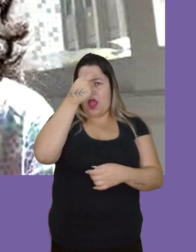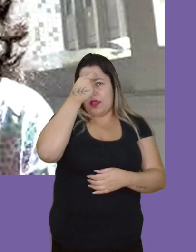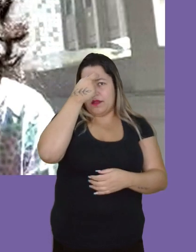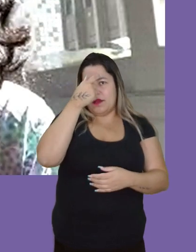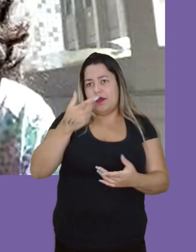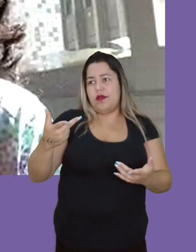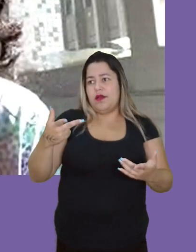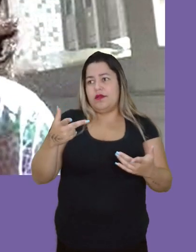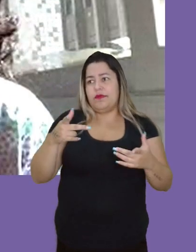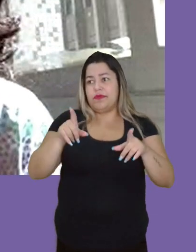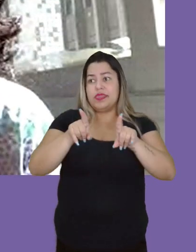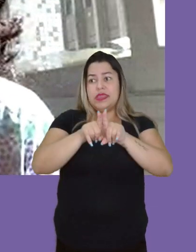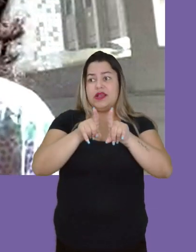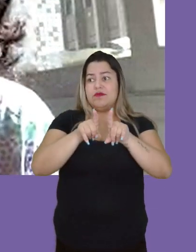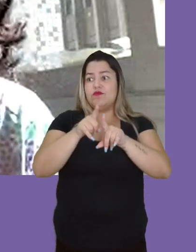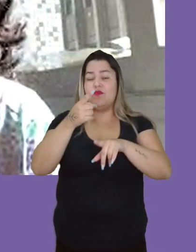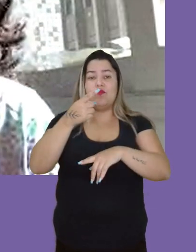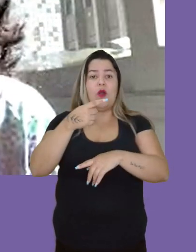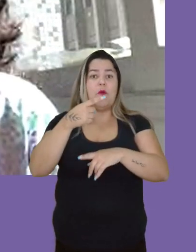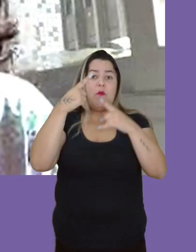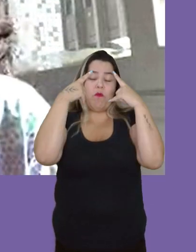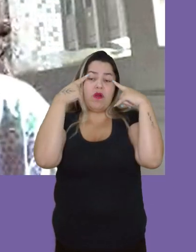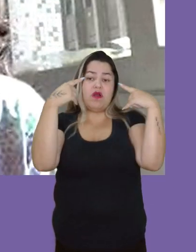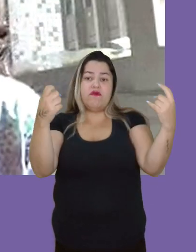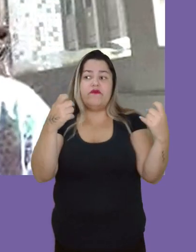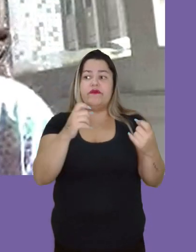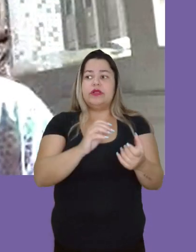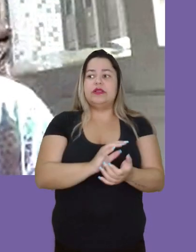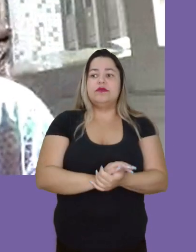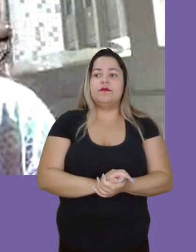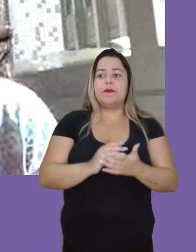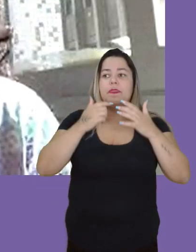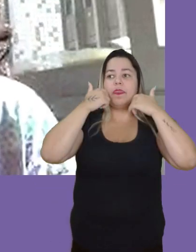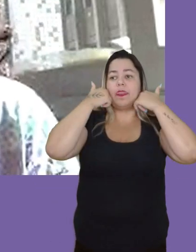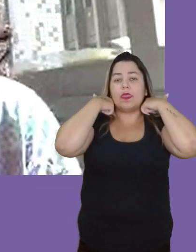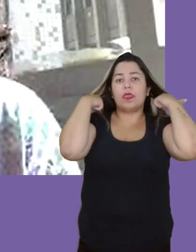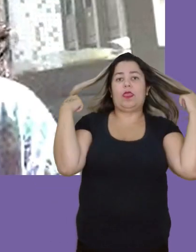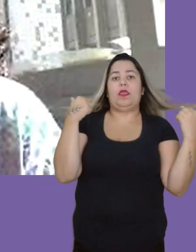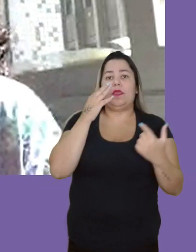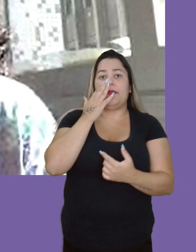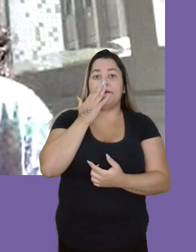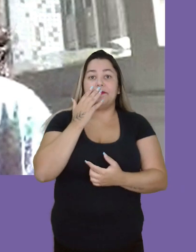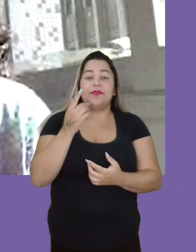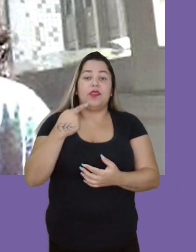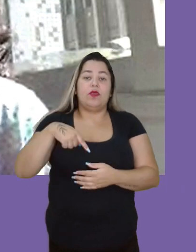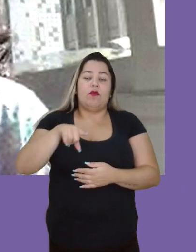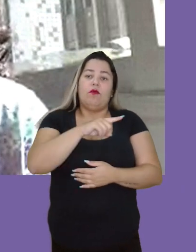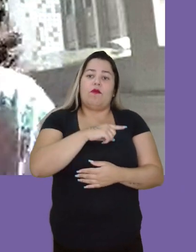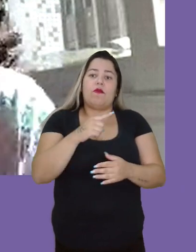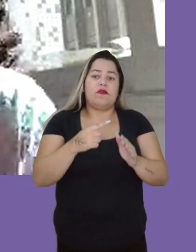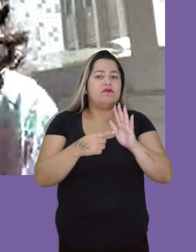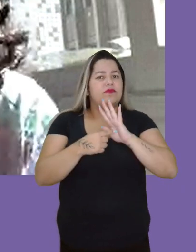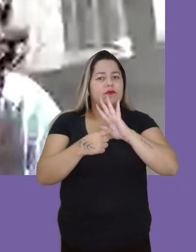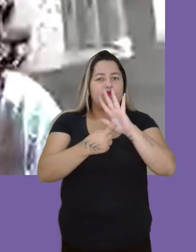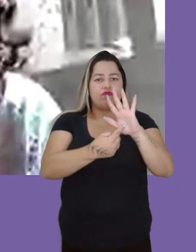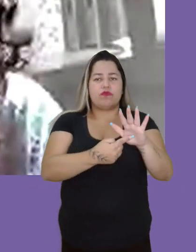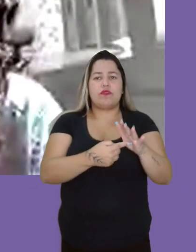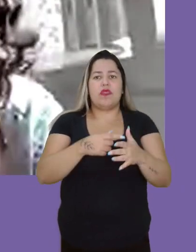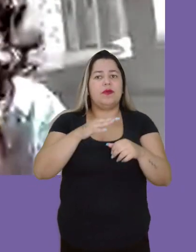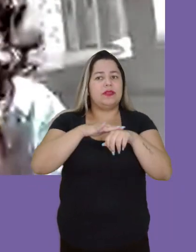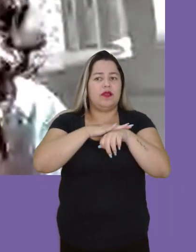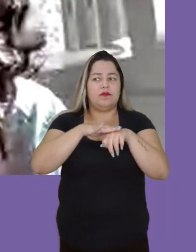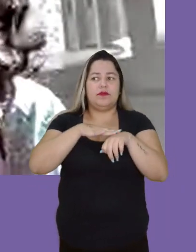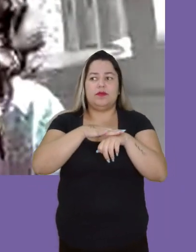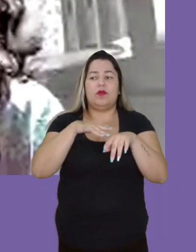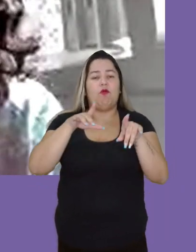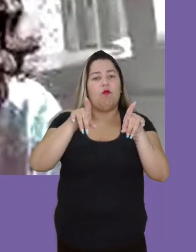patrimonial, é uma situação de violência. Queria que a gente apresentasse um pouco, conversasse, né, um pouco